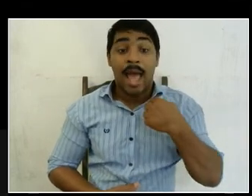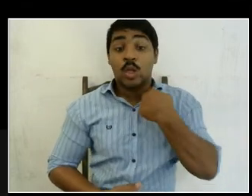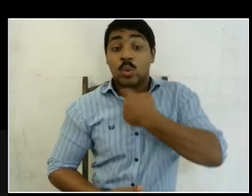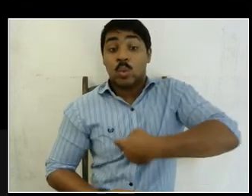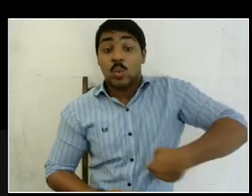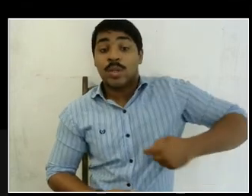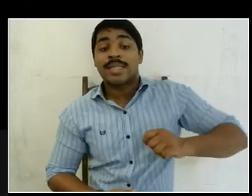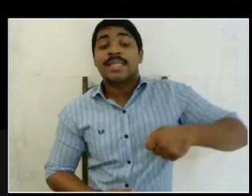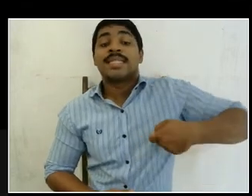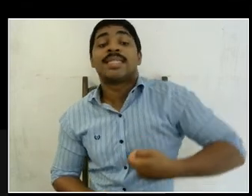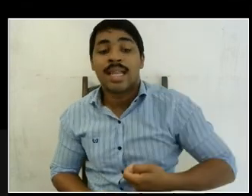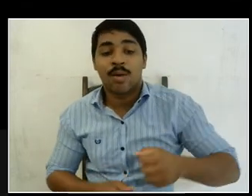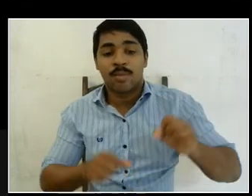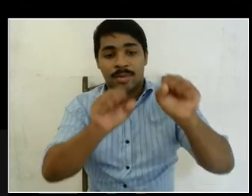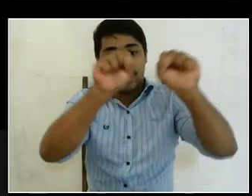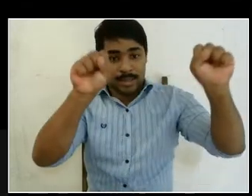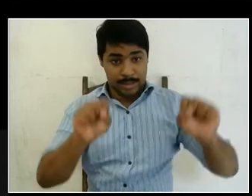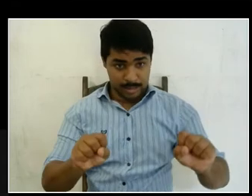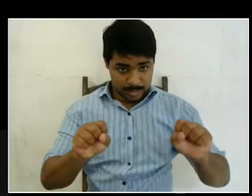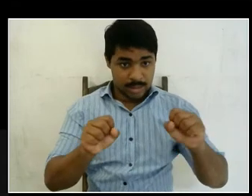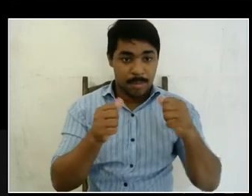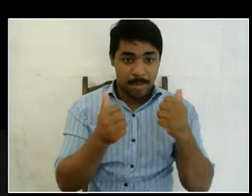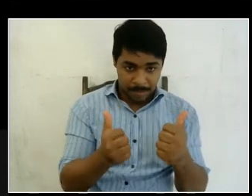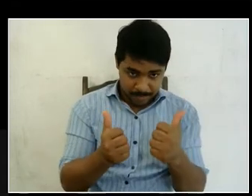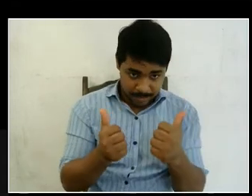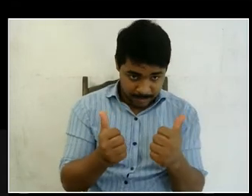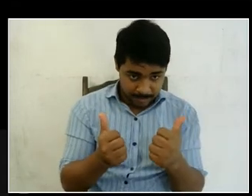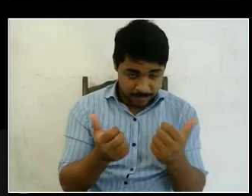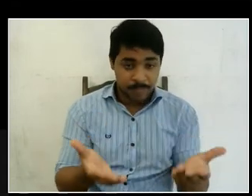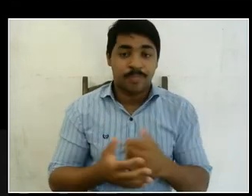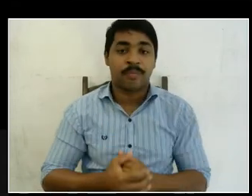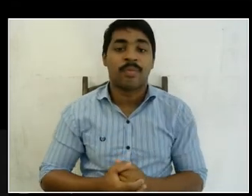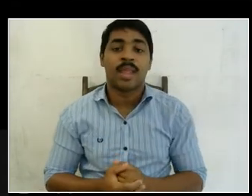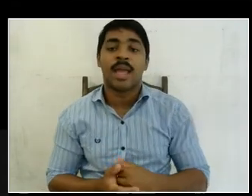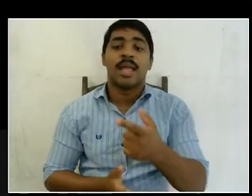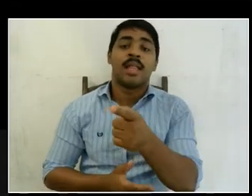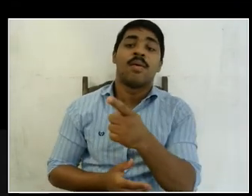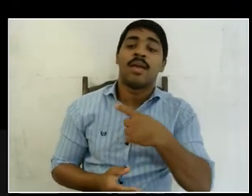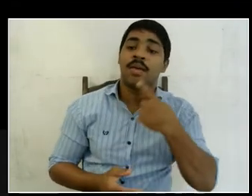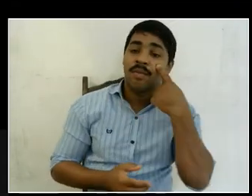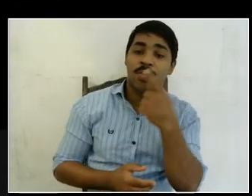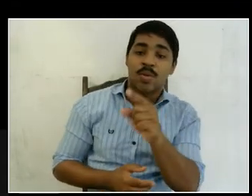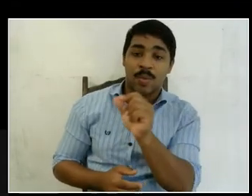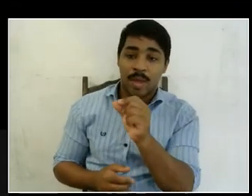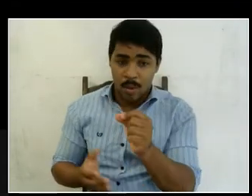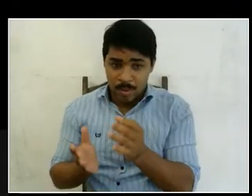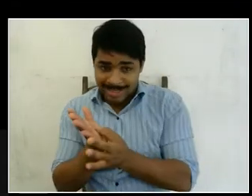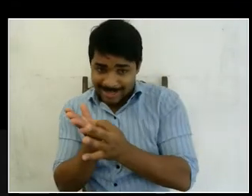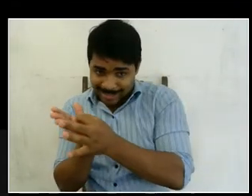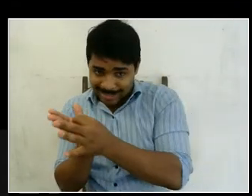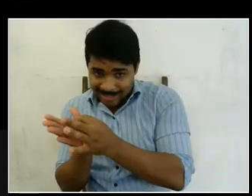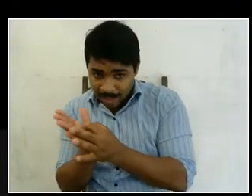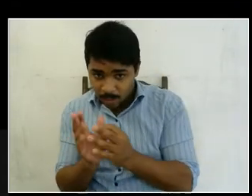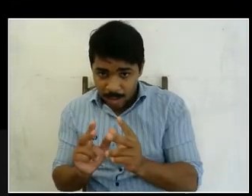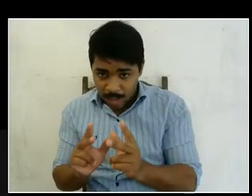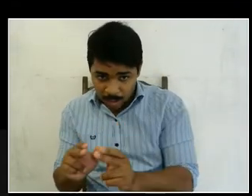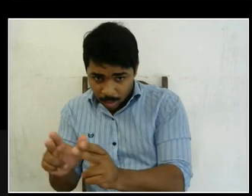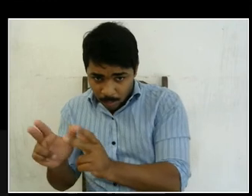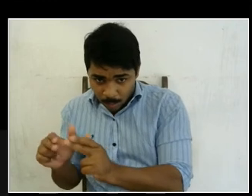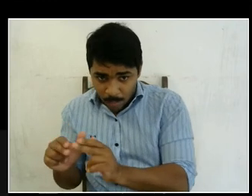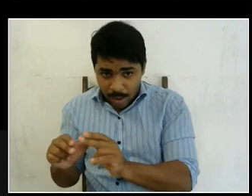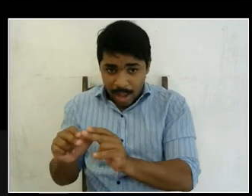Então, nós vimos sobre os níveis de organização biológica. Então, nós vimos que um grupo de células, né, ela forma os